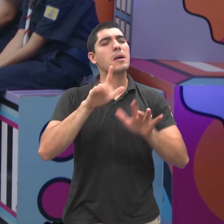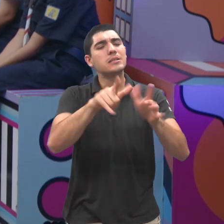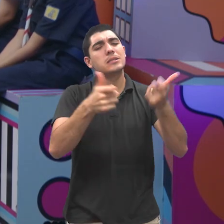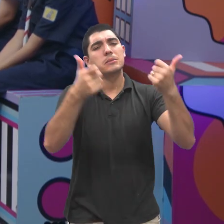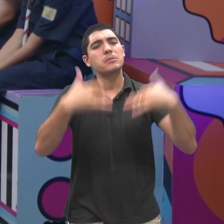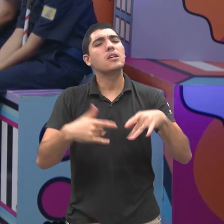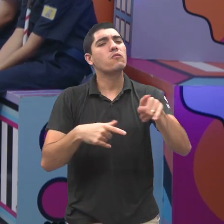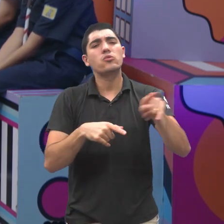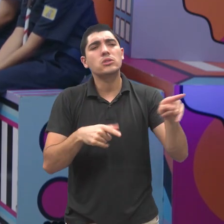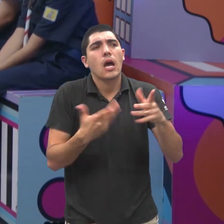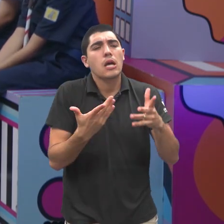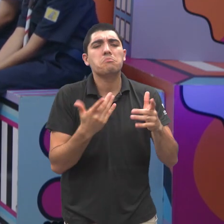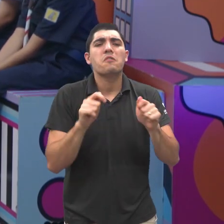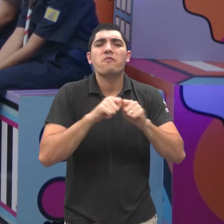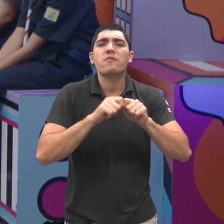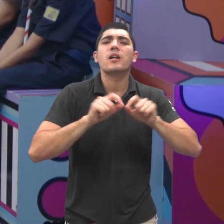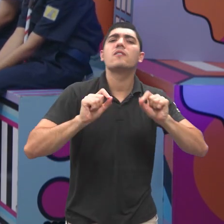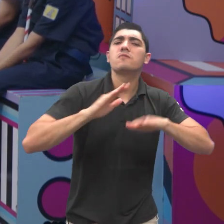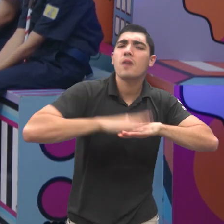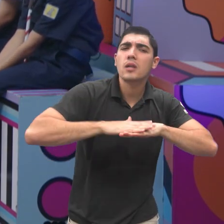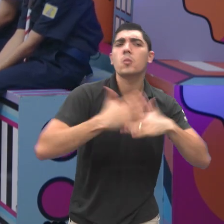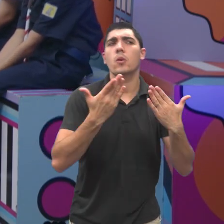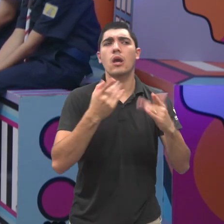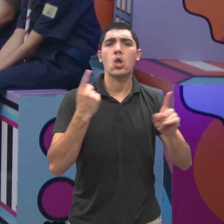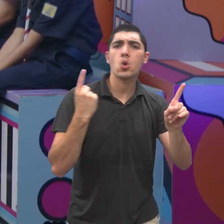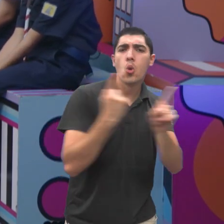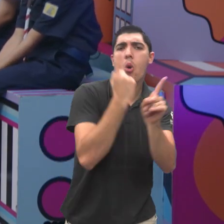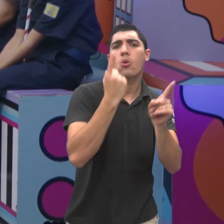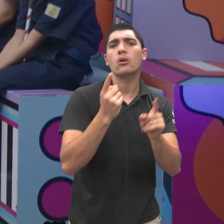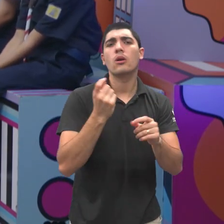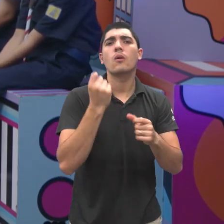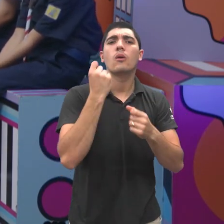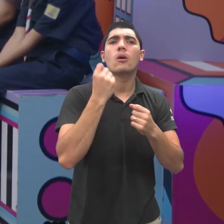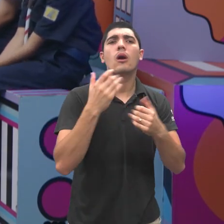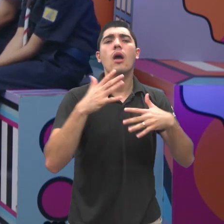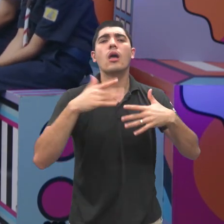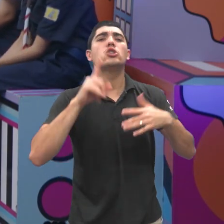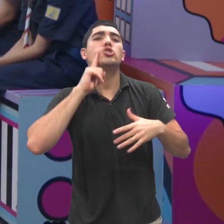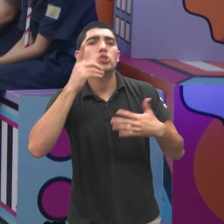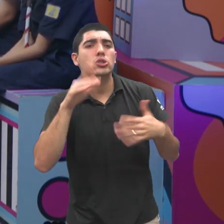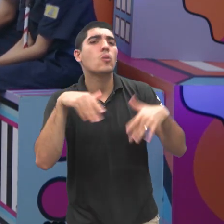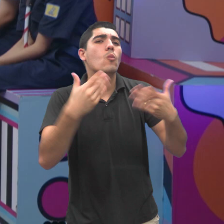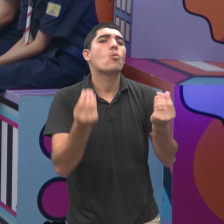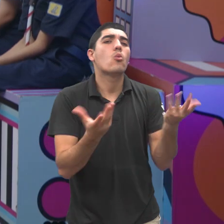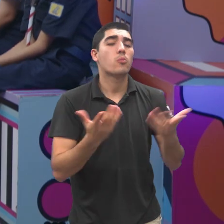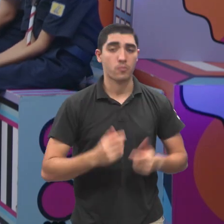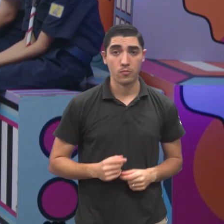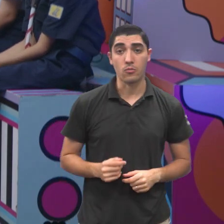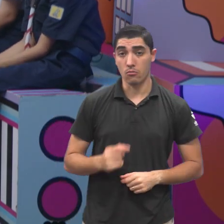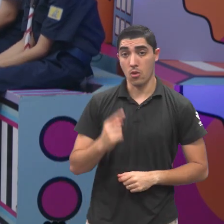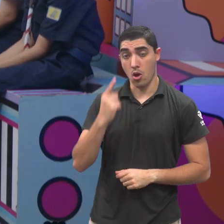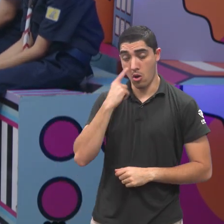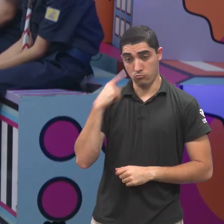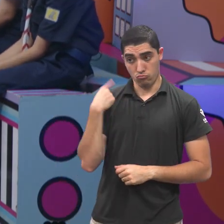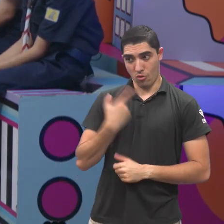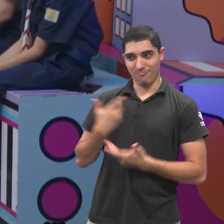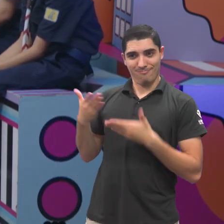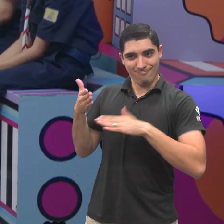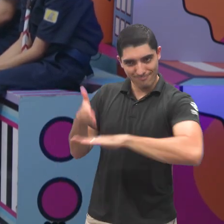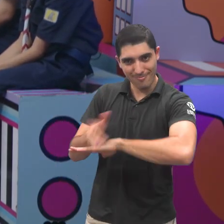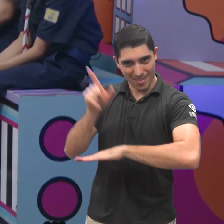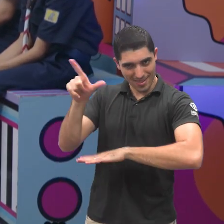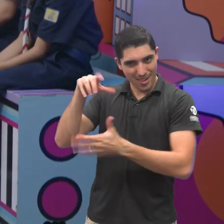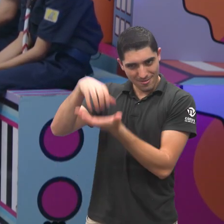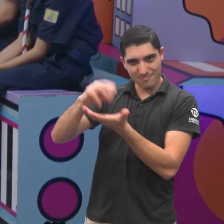rotina. Vocês se encontram com que frequência? O que vocês fazem nesses encontros? A gente, normalmente, quando a gente tá lá no